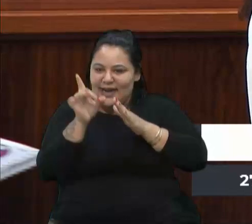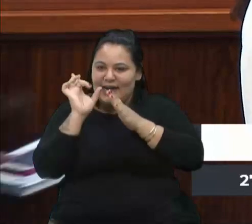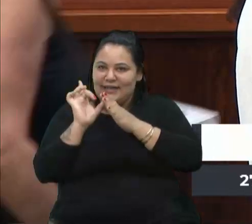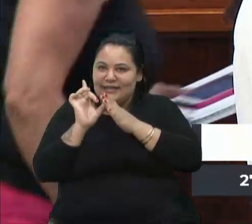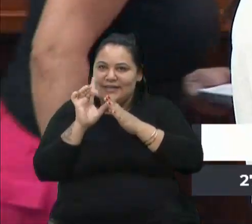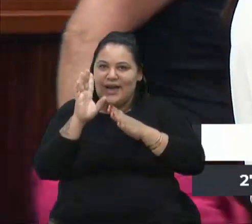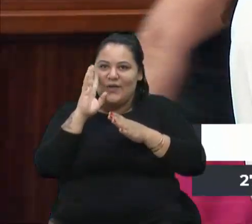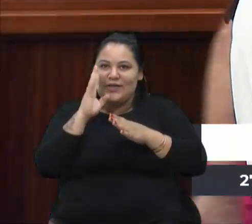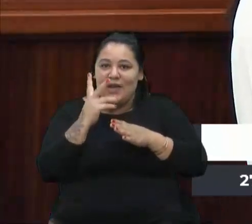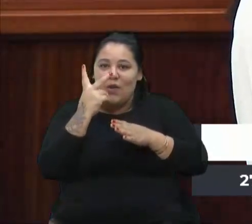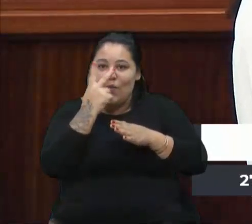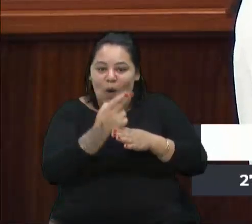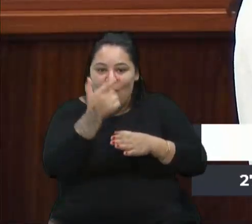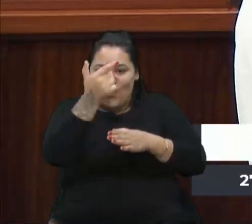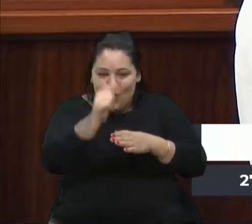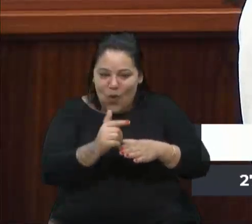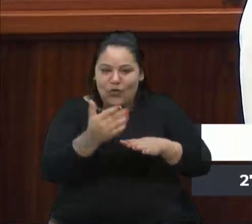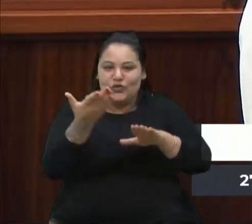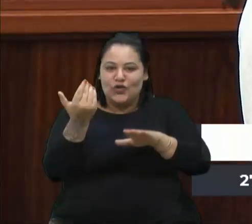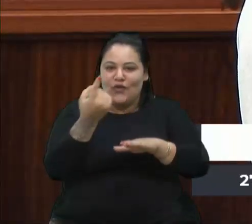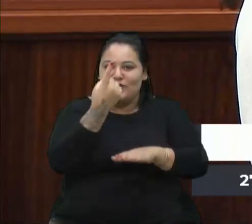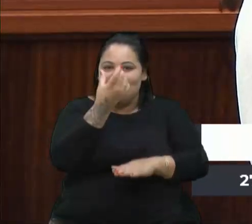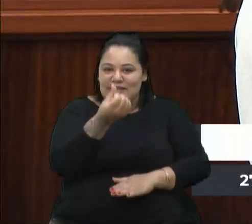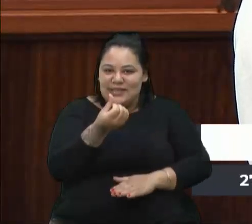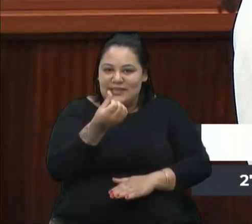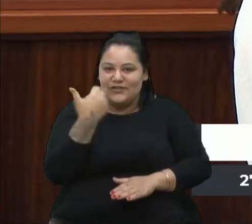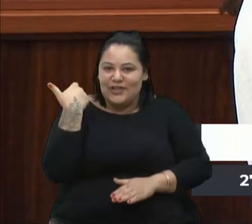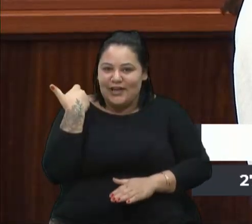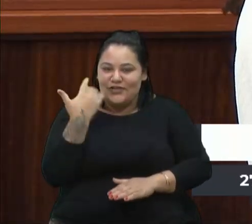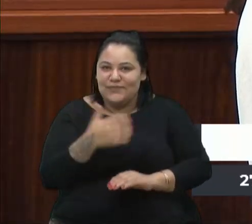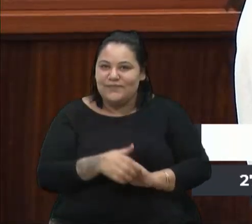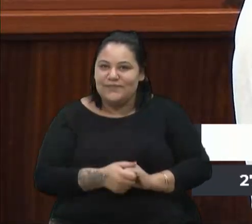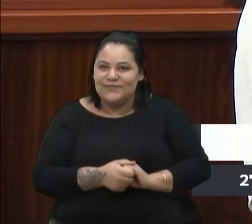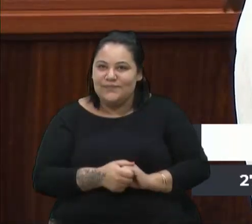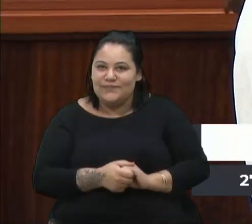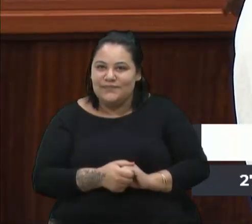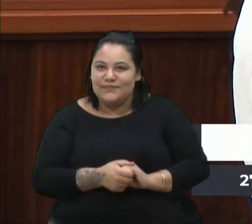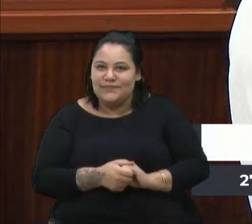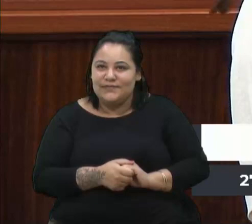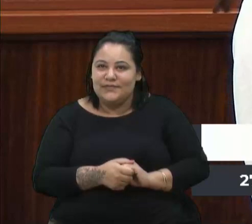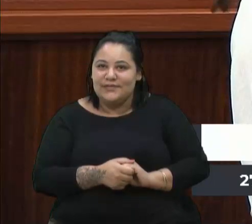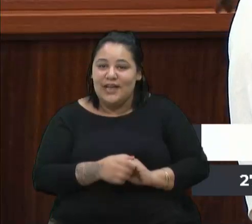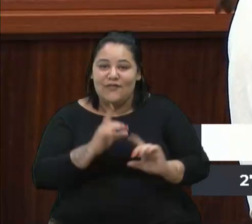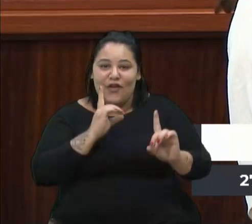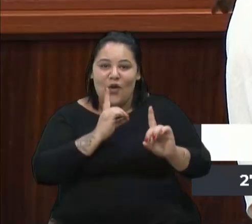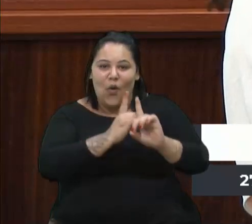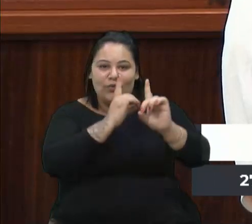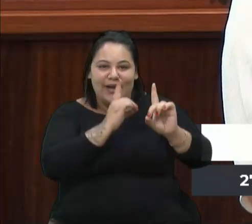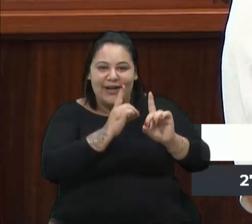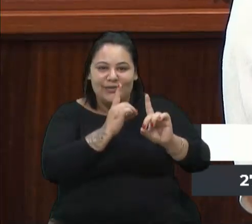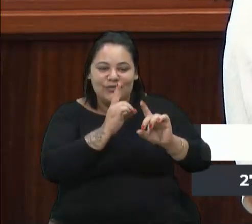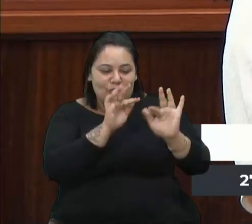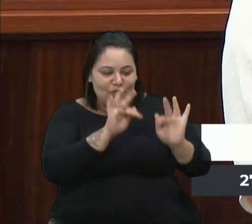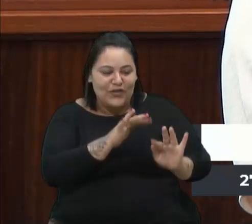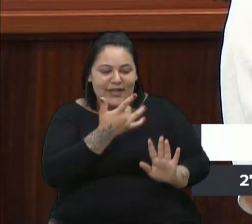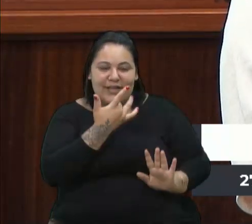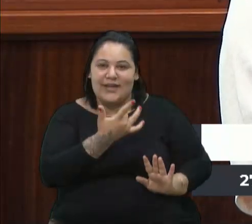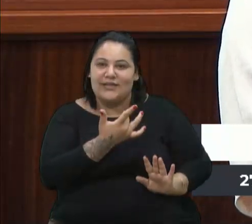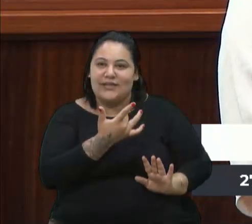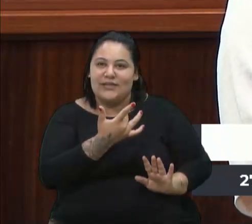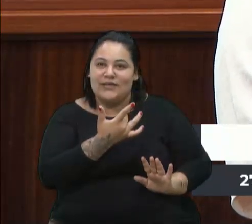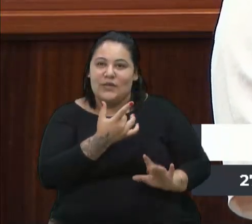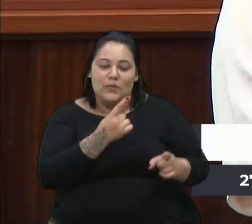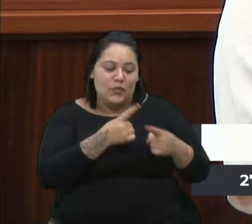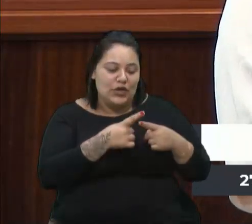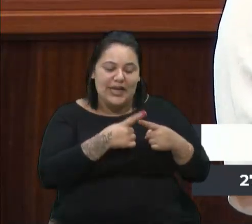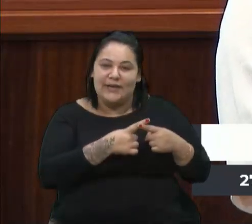16 anos. E aquele jovem ele foi encontrado só naquele dia, no fim da tarde. Porque